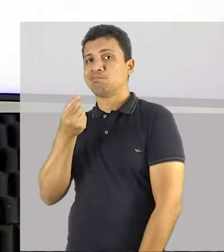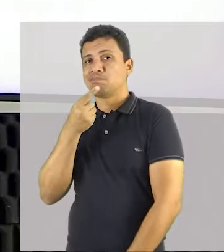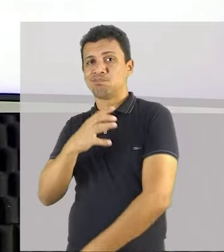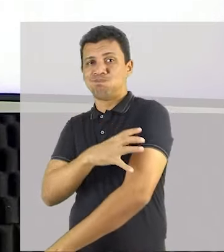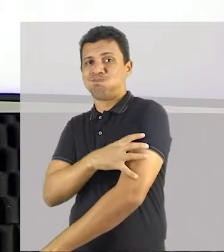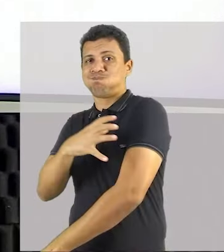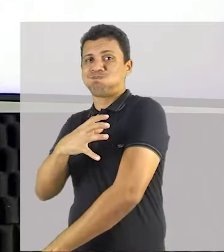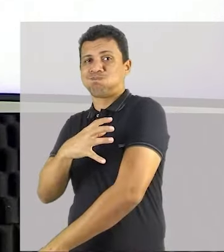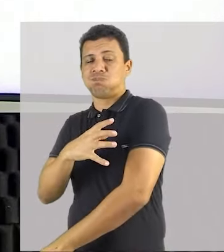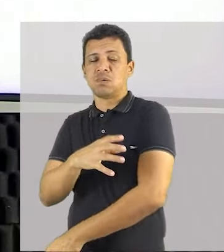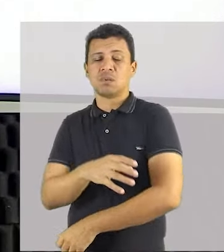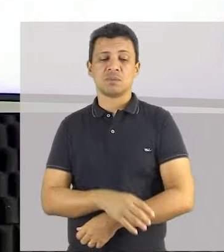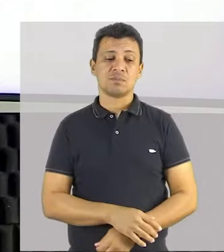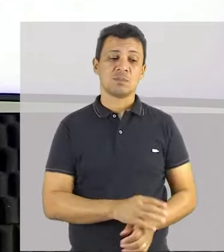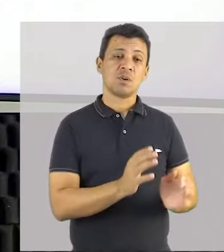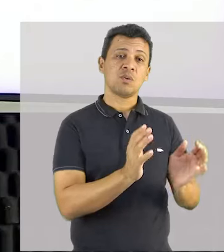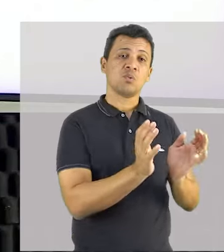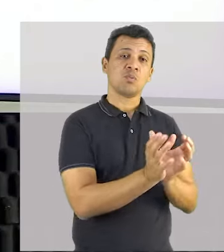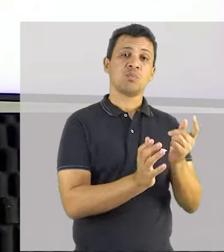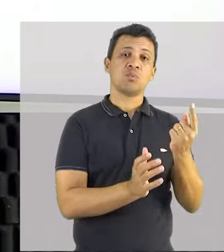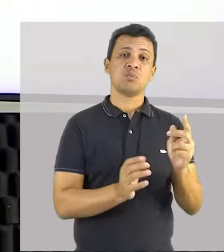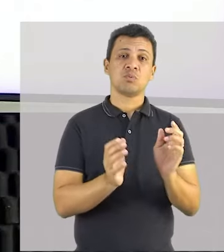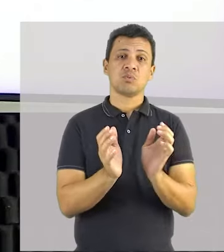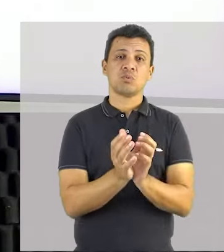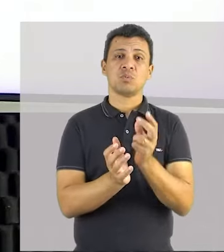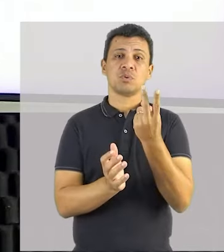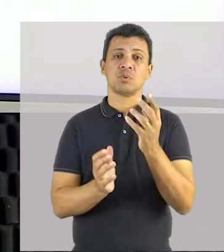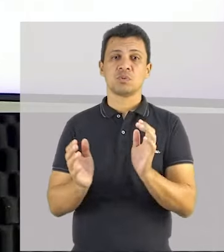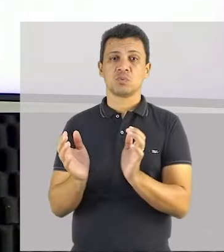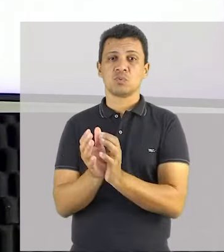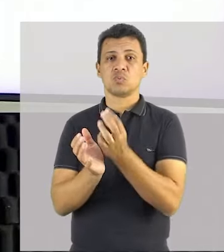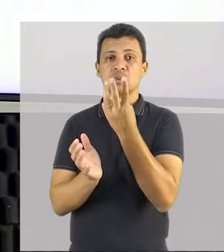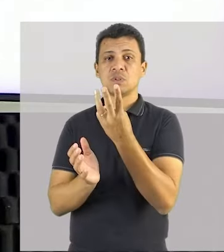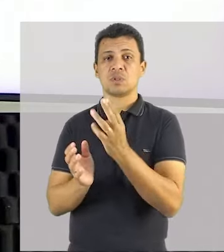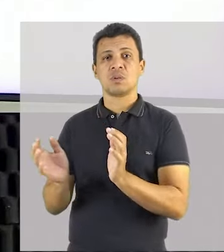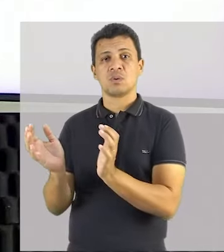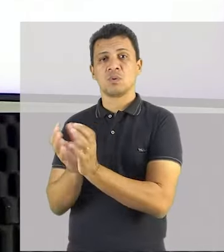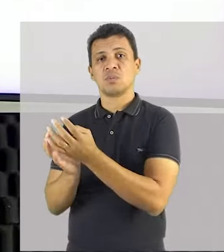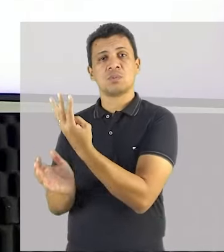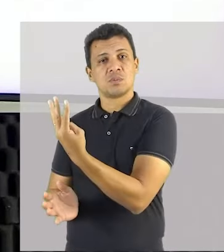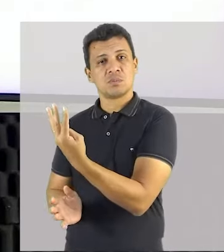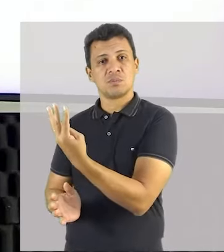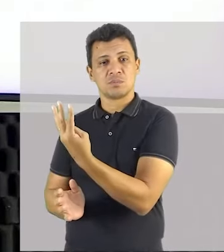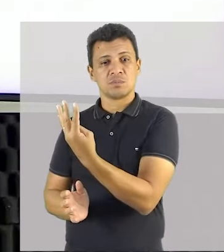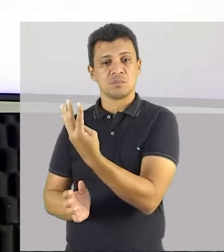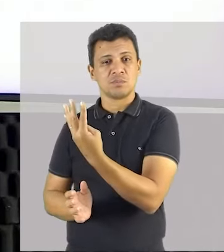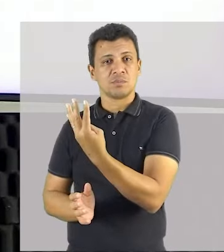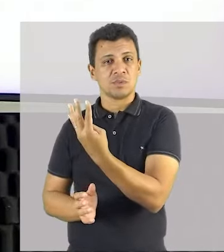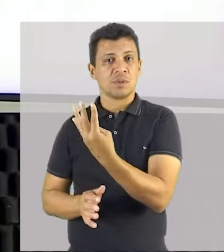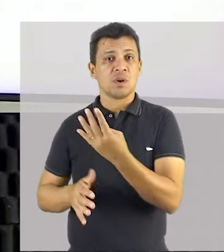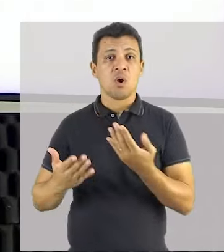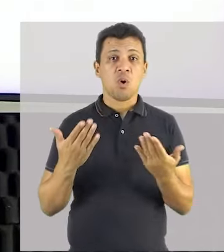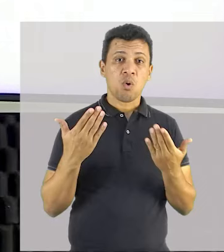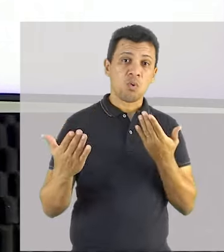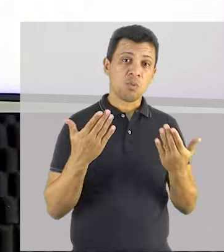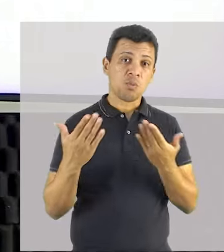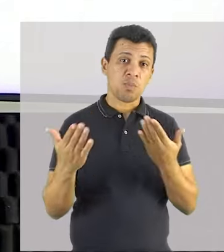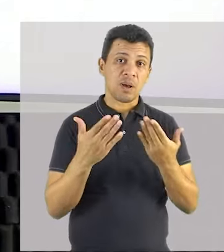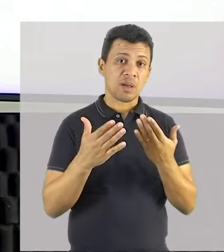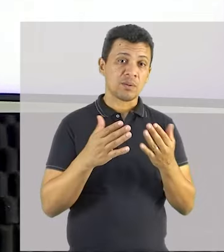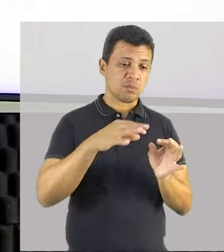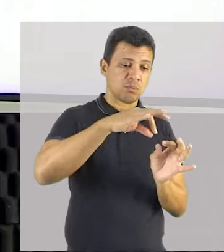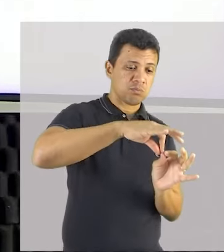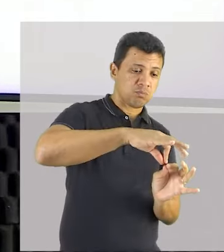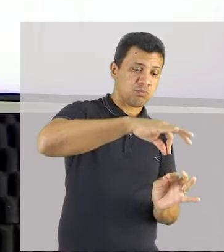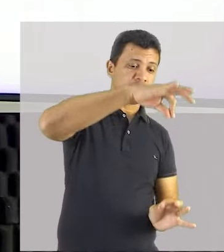Então são esses grupos que estão sendo confrontados com a área né de infarto em